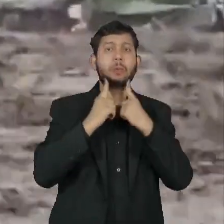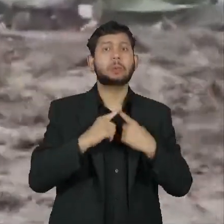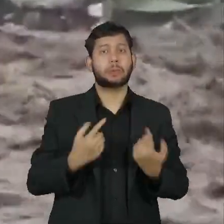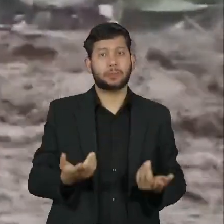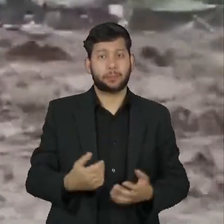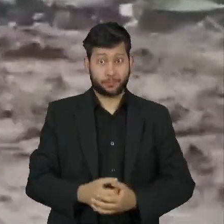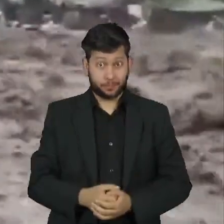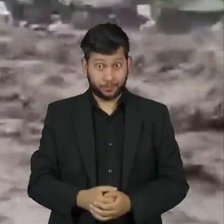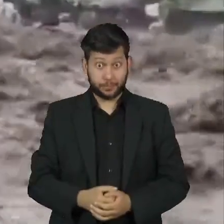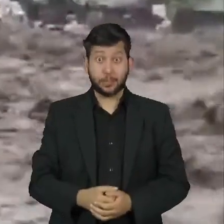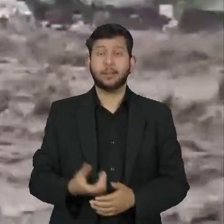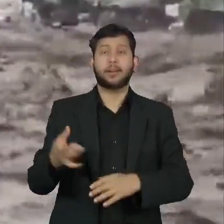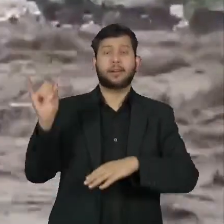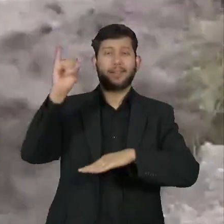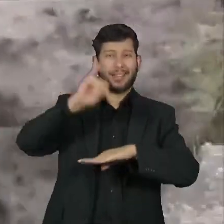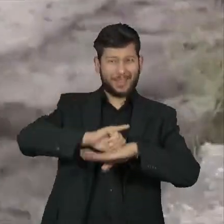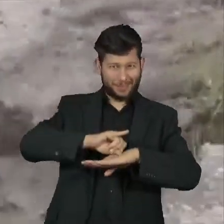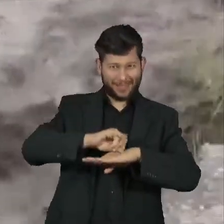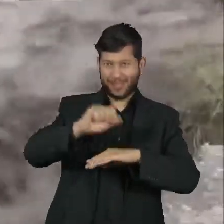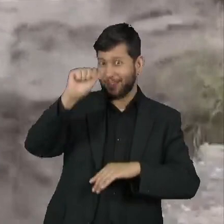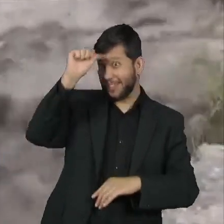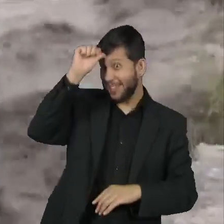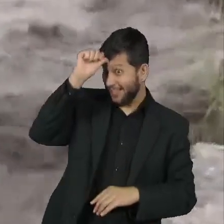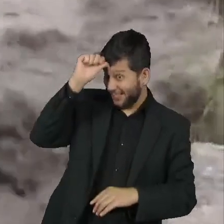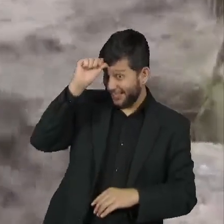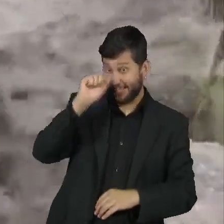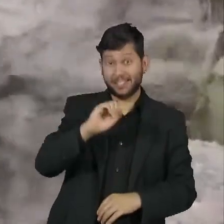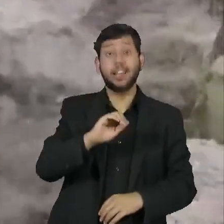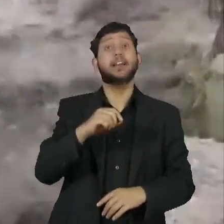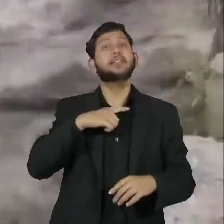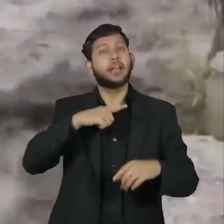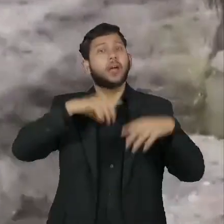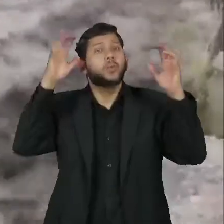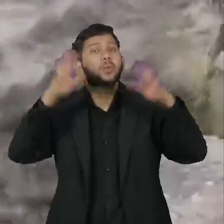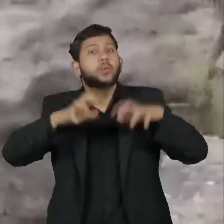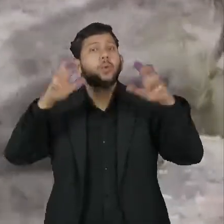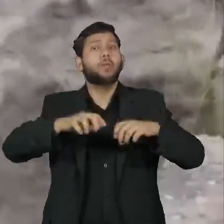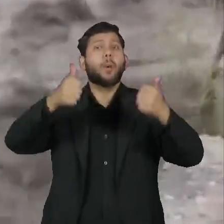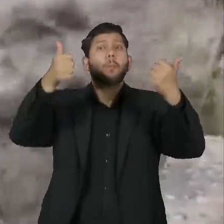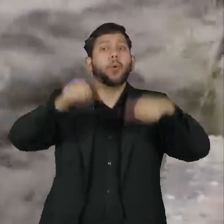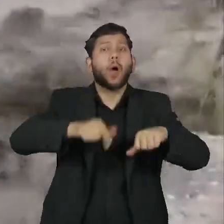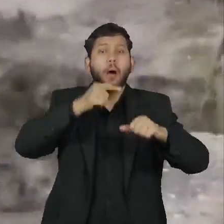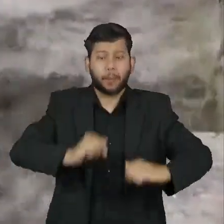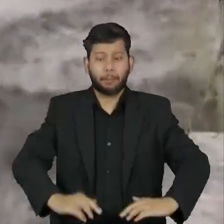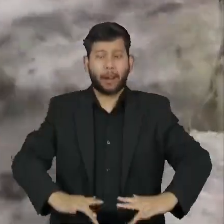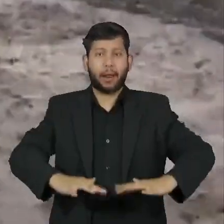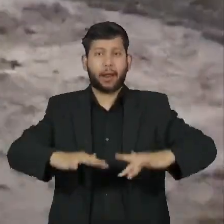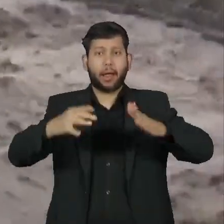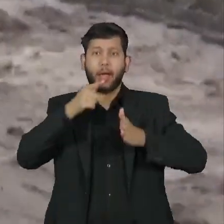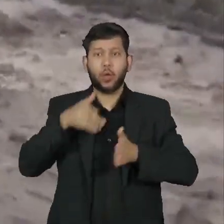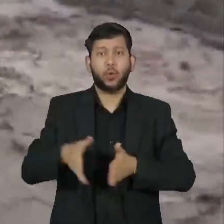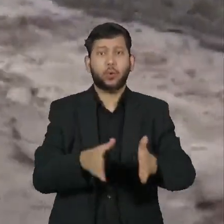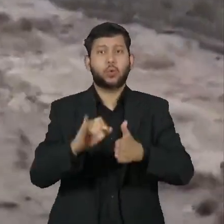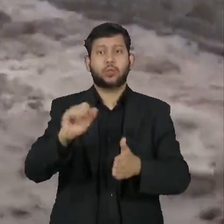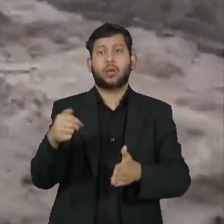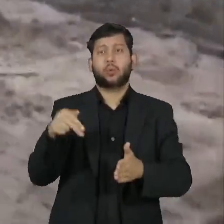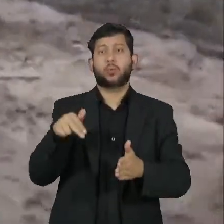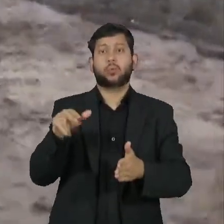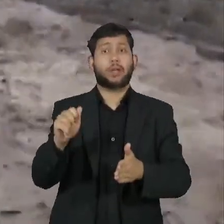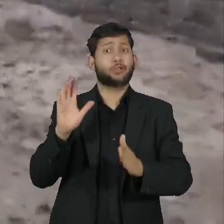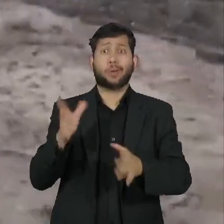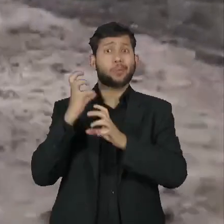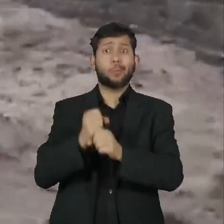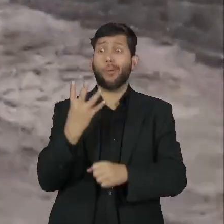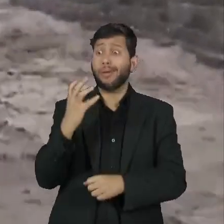em Nova Déli capital da Índia a chuva provocou a pior cheia no rio jamona em 40 anos